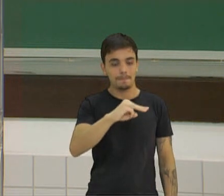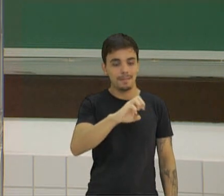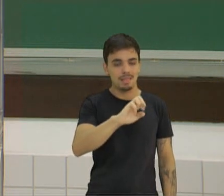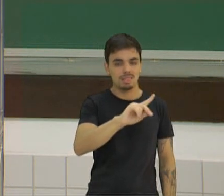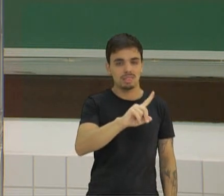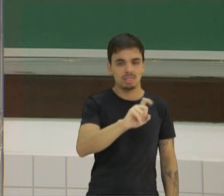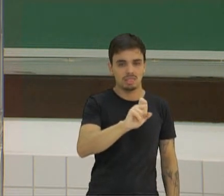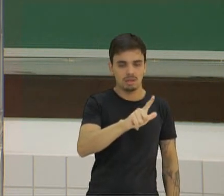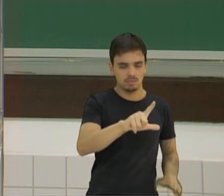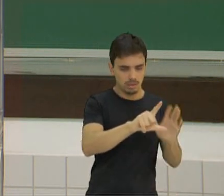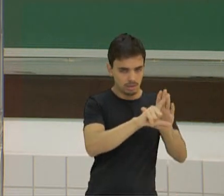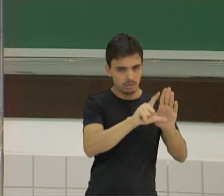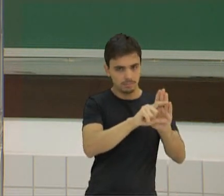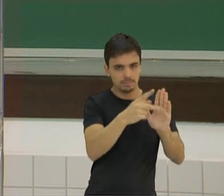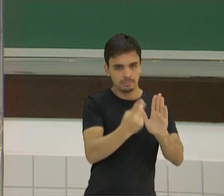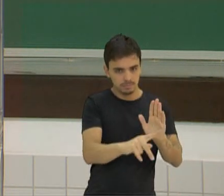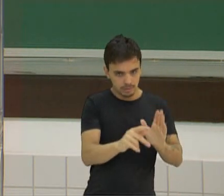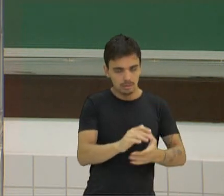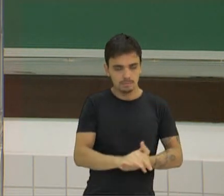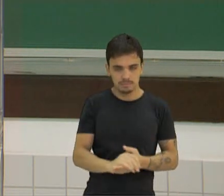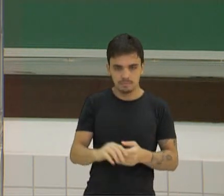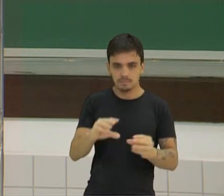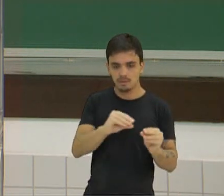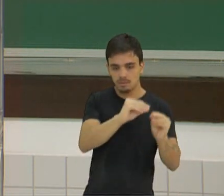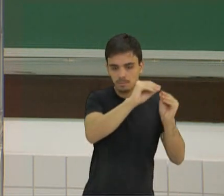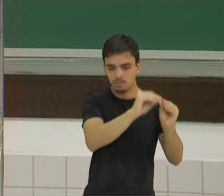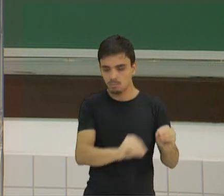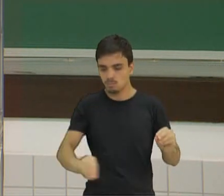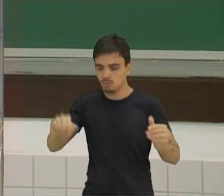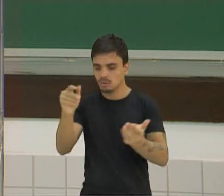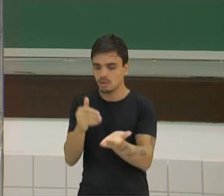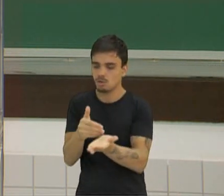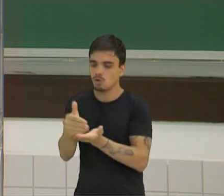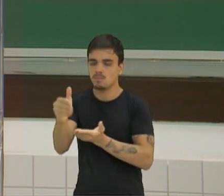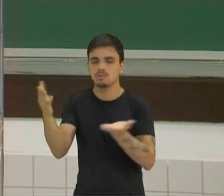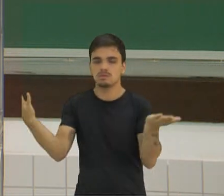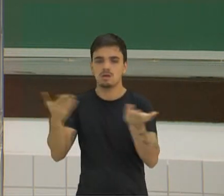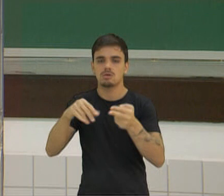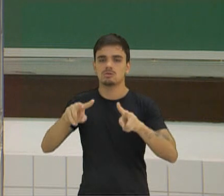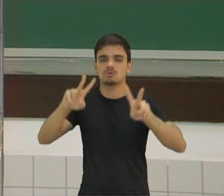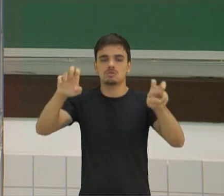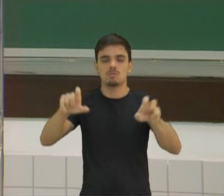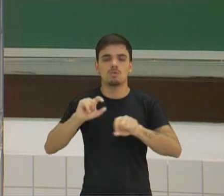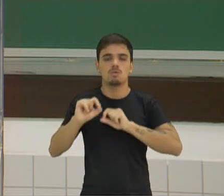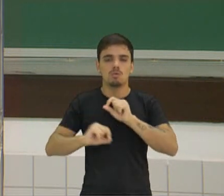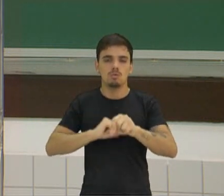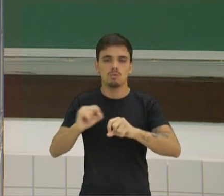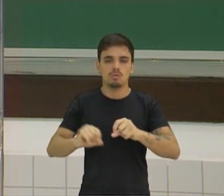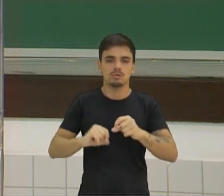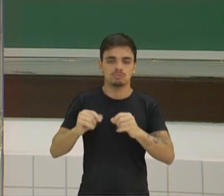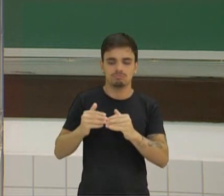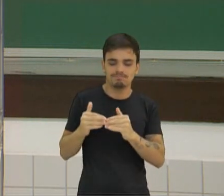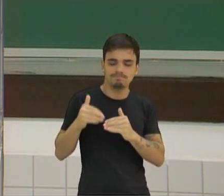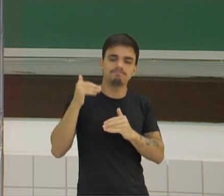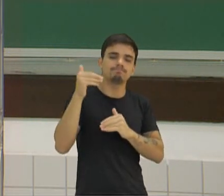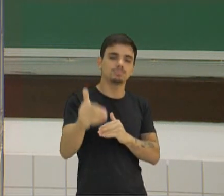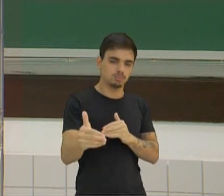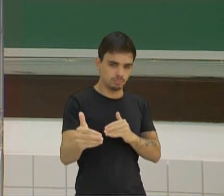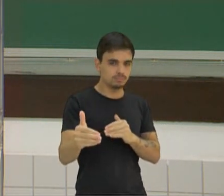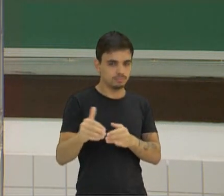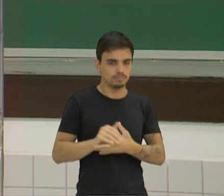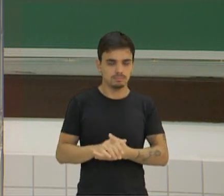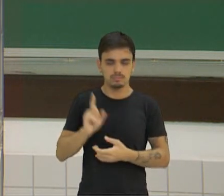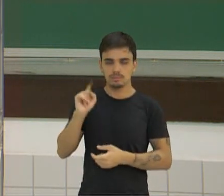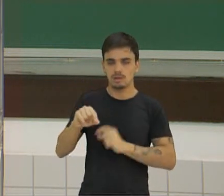mendeliana que aquilo que foi proposto pelo médio e vamos começar a caminhar com passos mais à frente